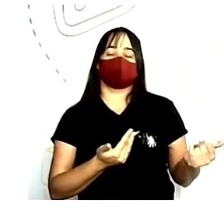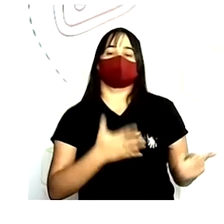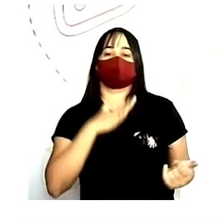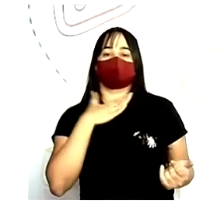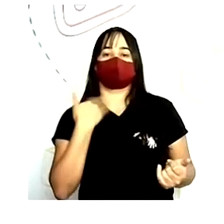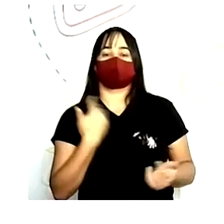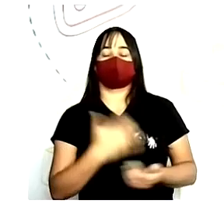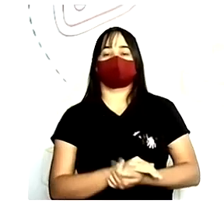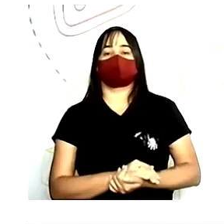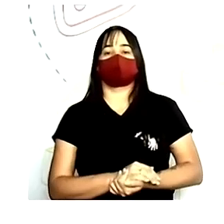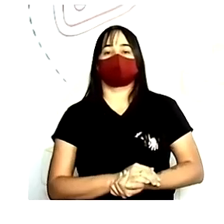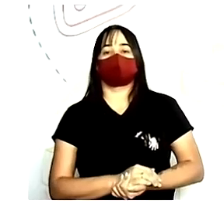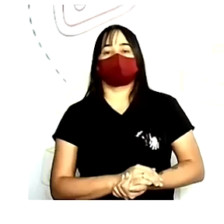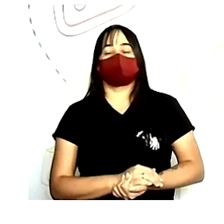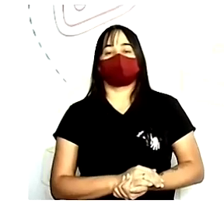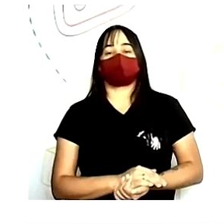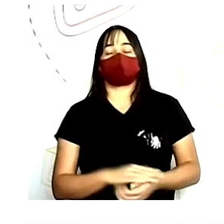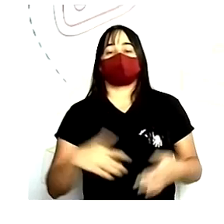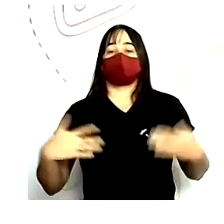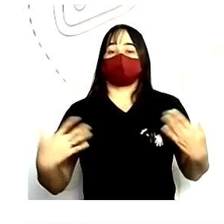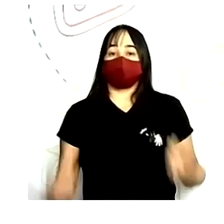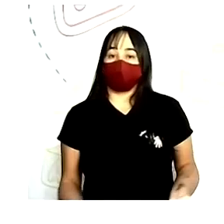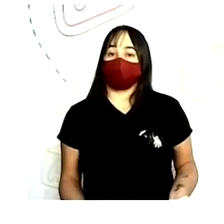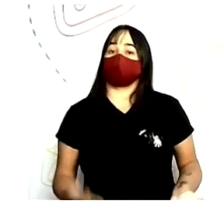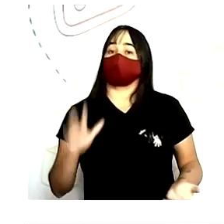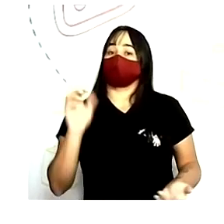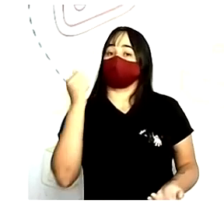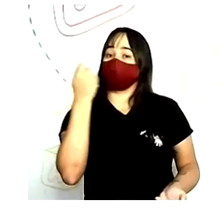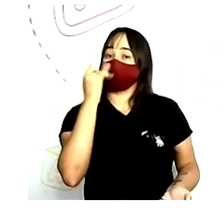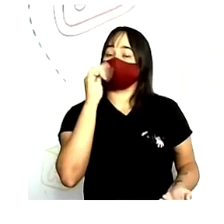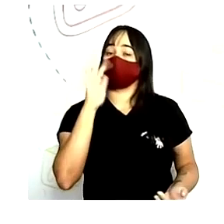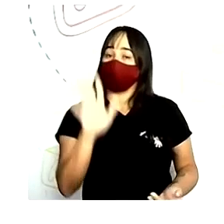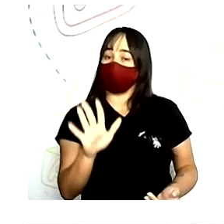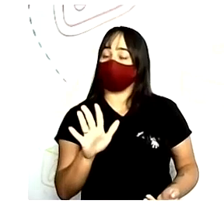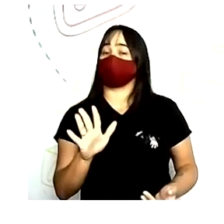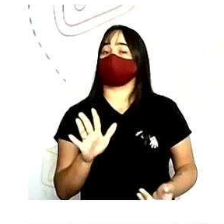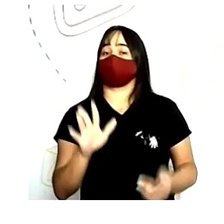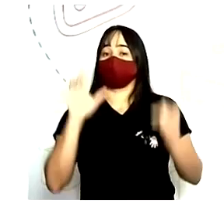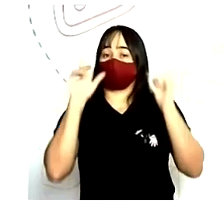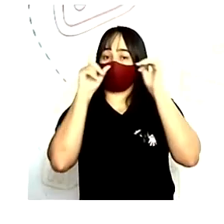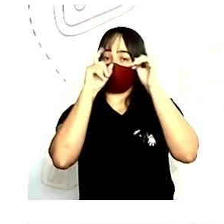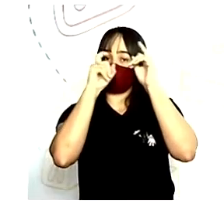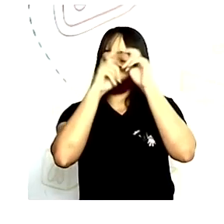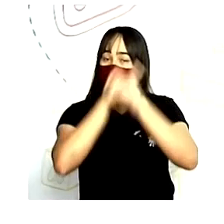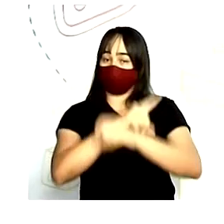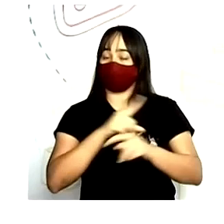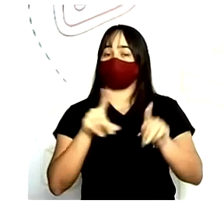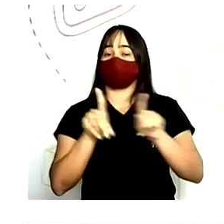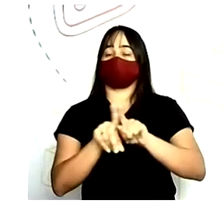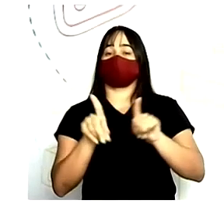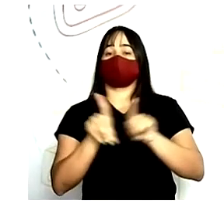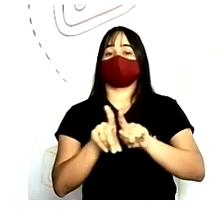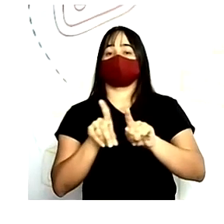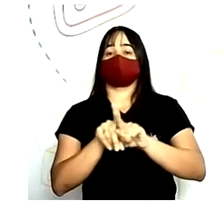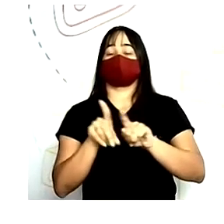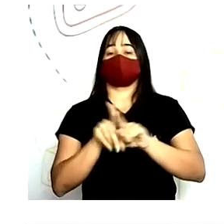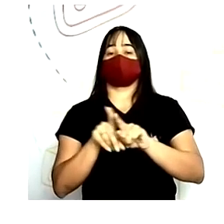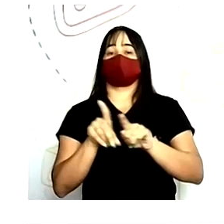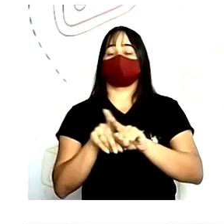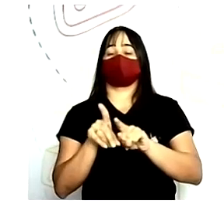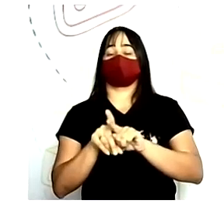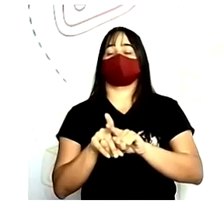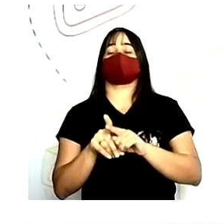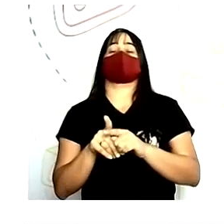vida. Então, essas ações acarretam prejuízos às crianças, também gerando um impacto na